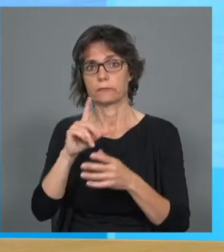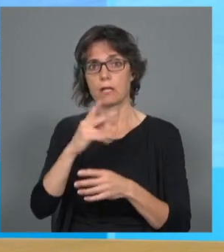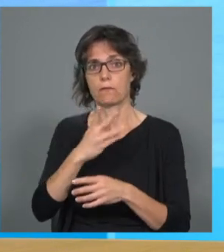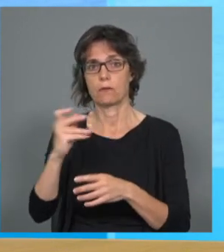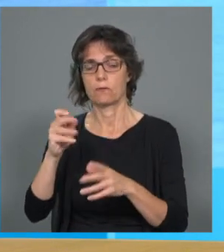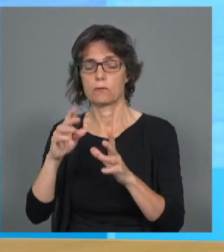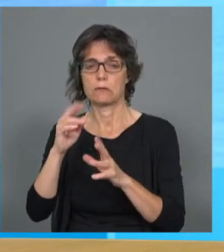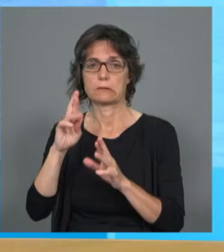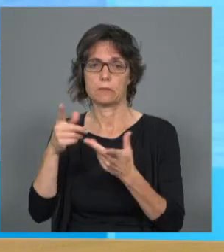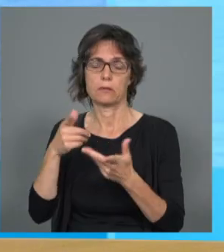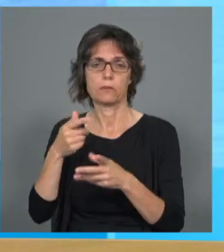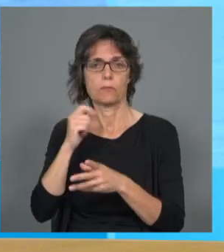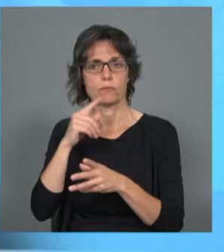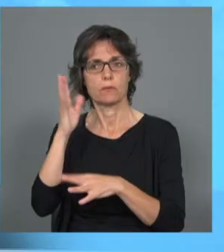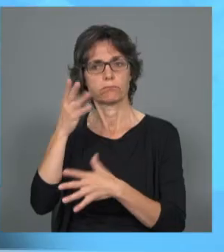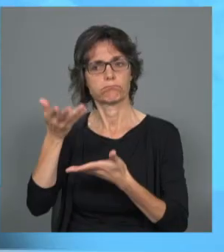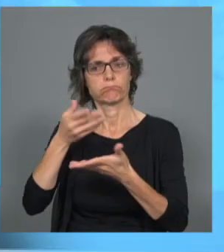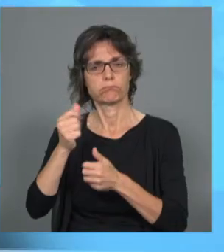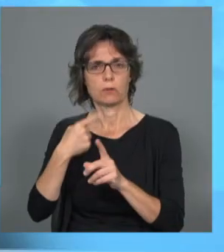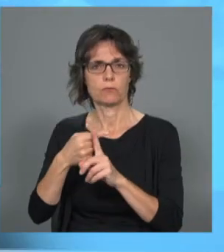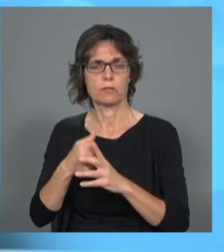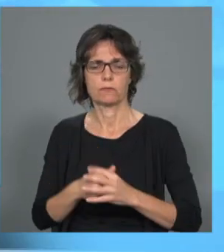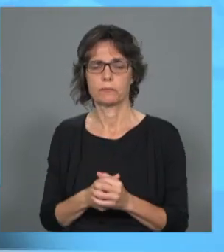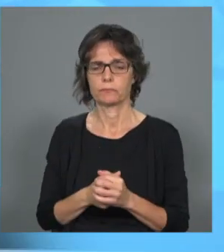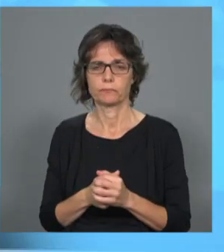bom momento de comunicação. É importante também escutar